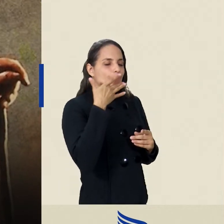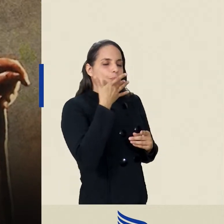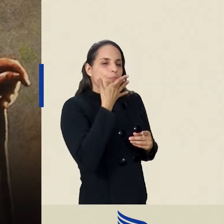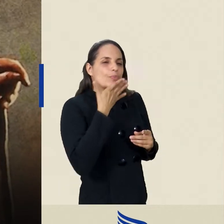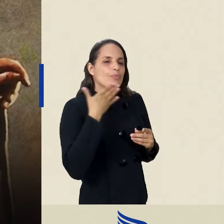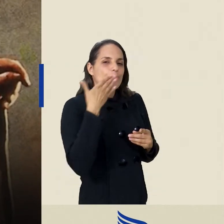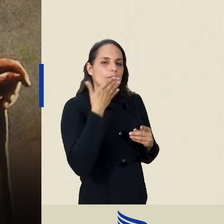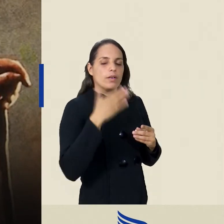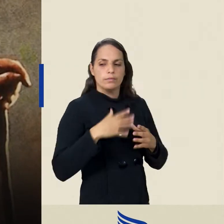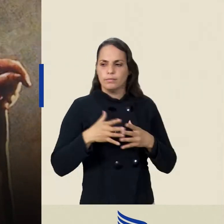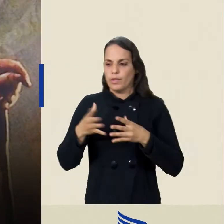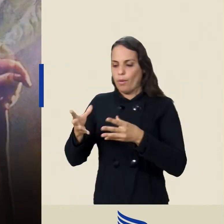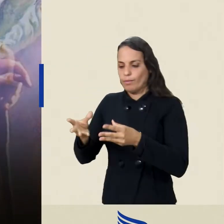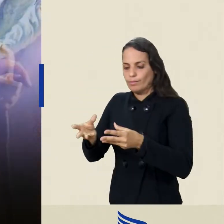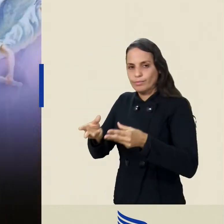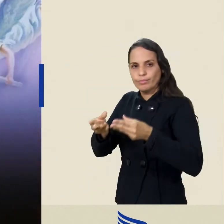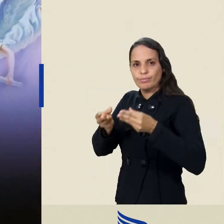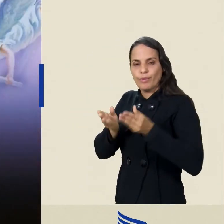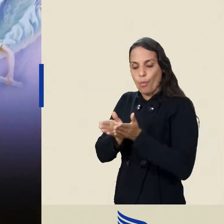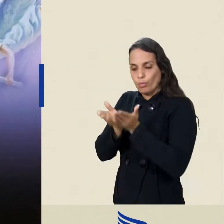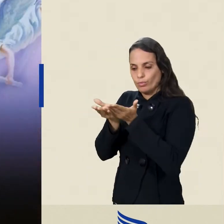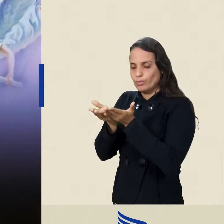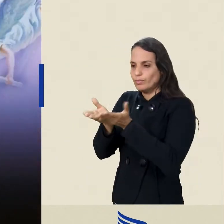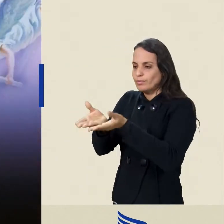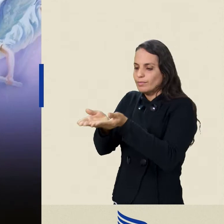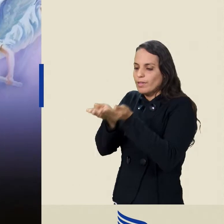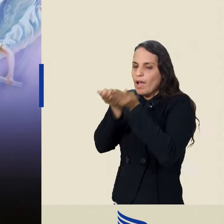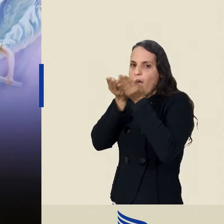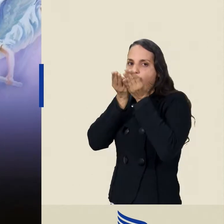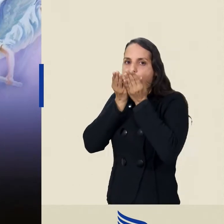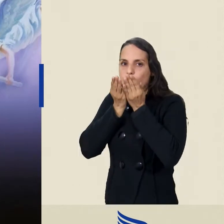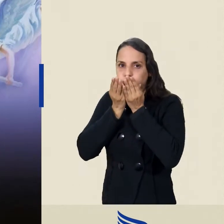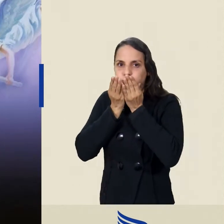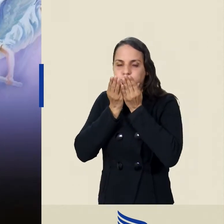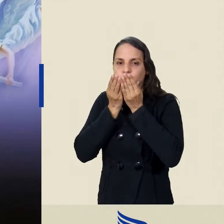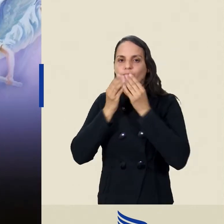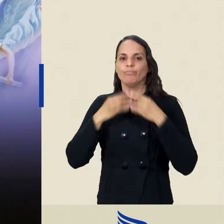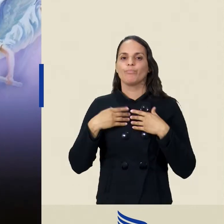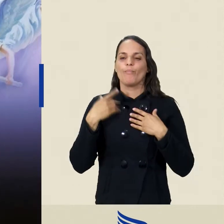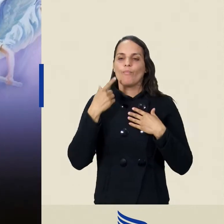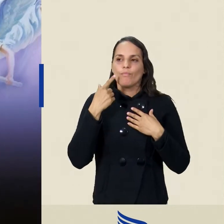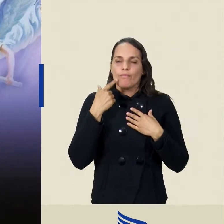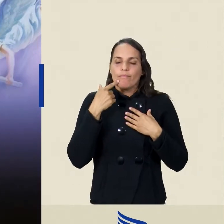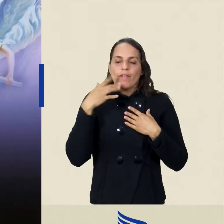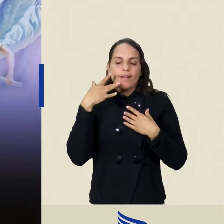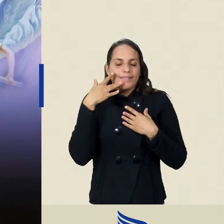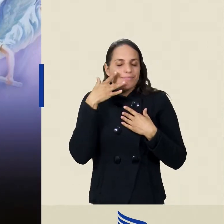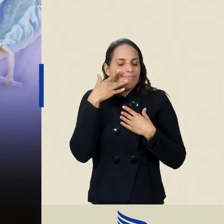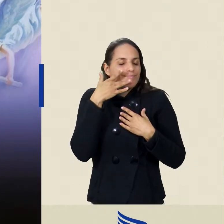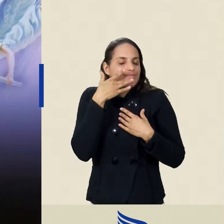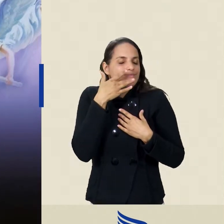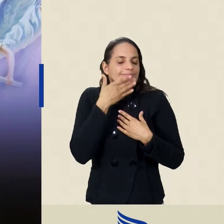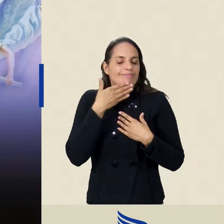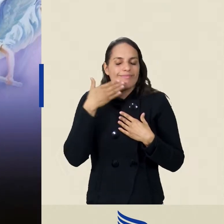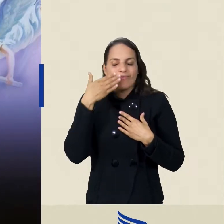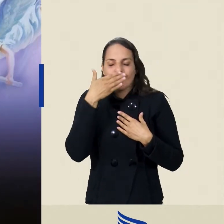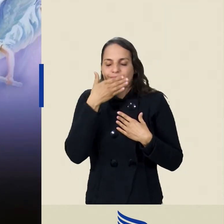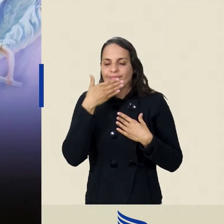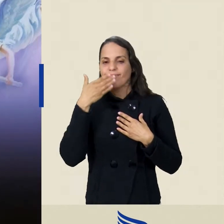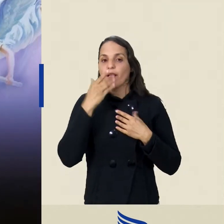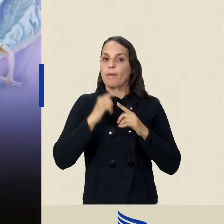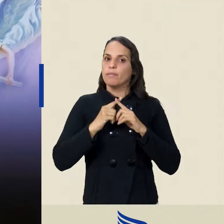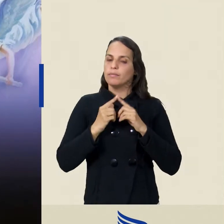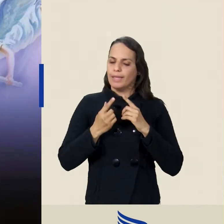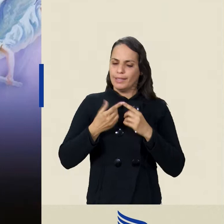E tomei o livrinho da mão do anjo e comi-o, e na minha boca era doce como mel. E